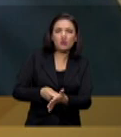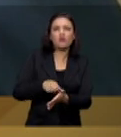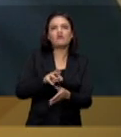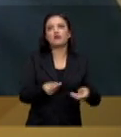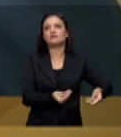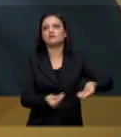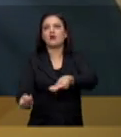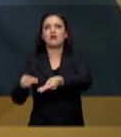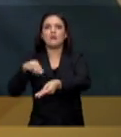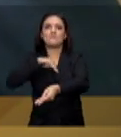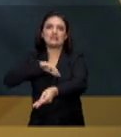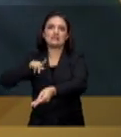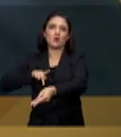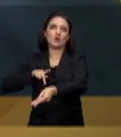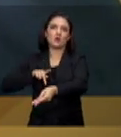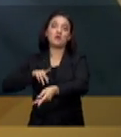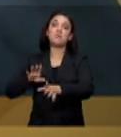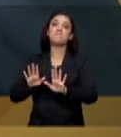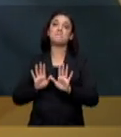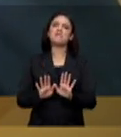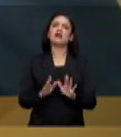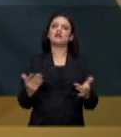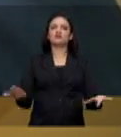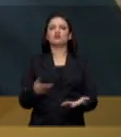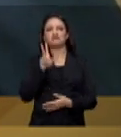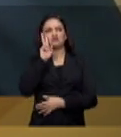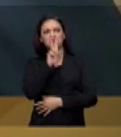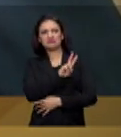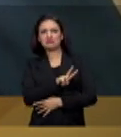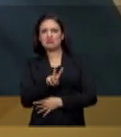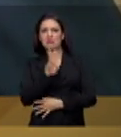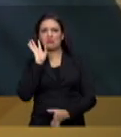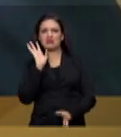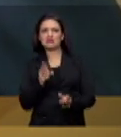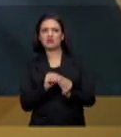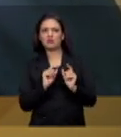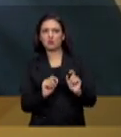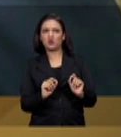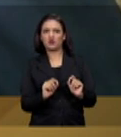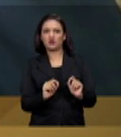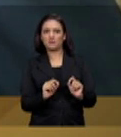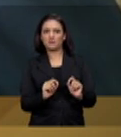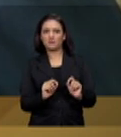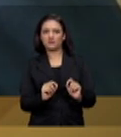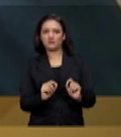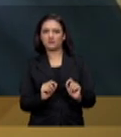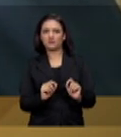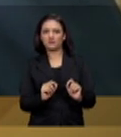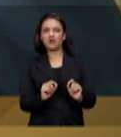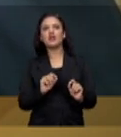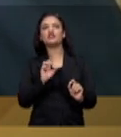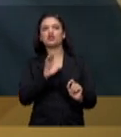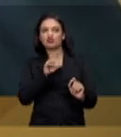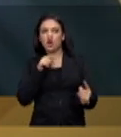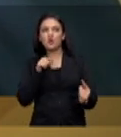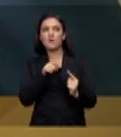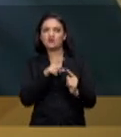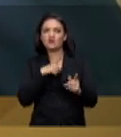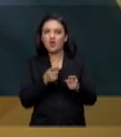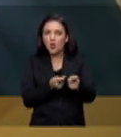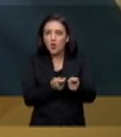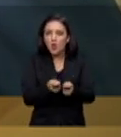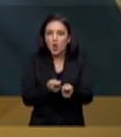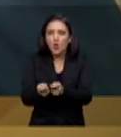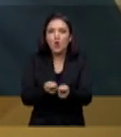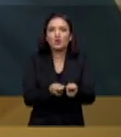Ministério Público. Mas o que vemos é apenas e tão somente o exercício de uma pretensão de controle que existe